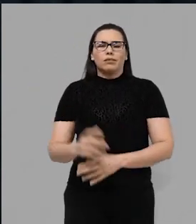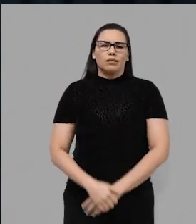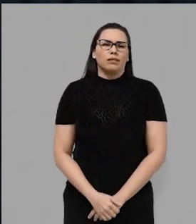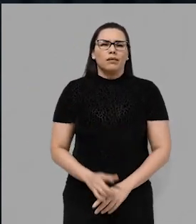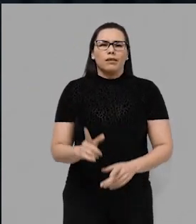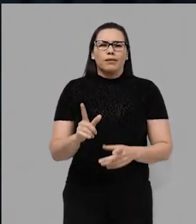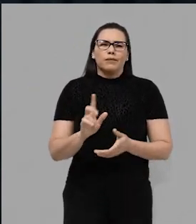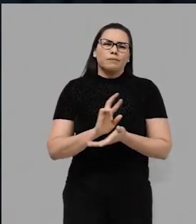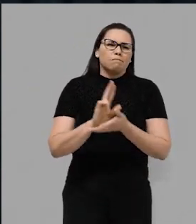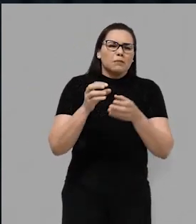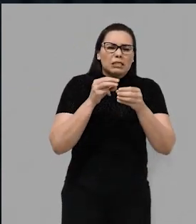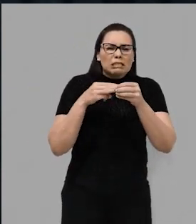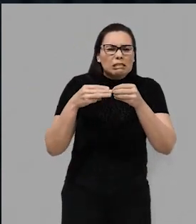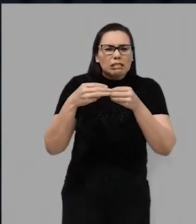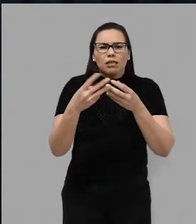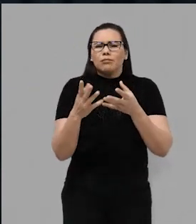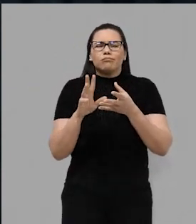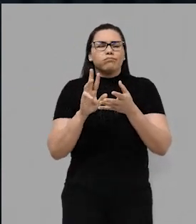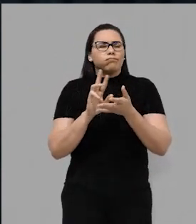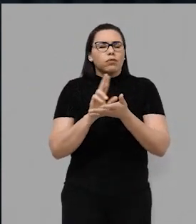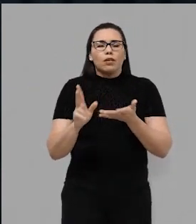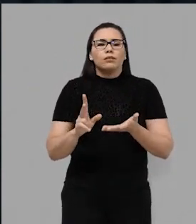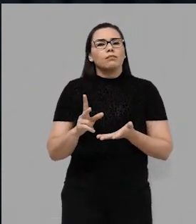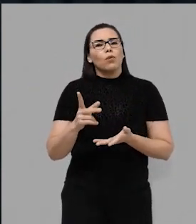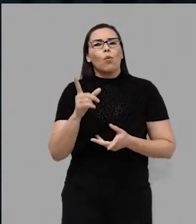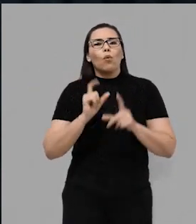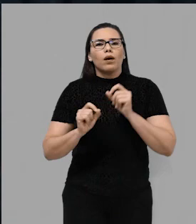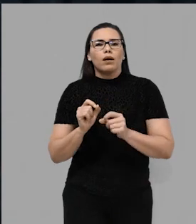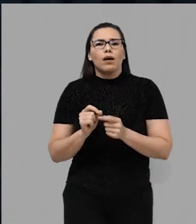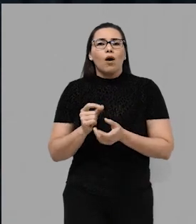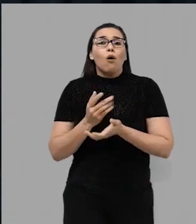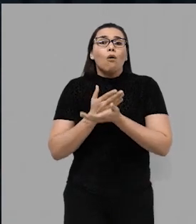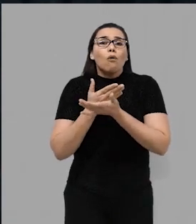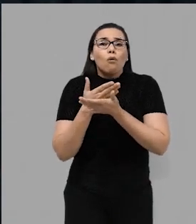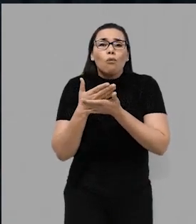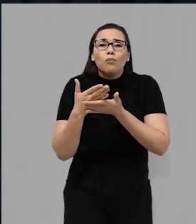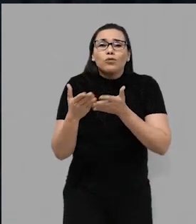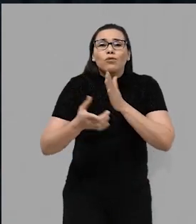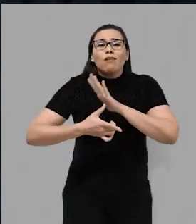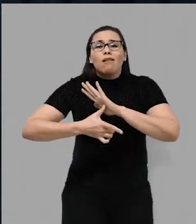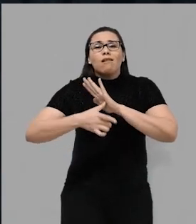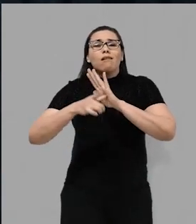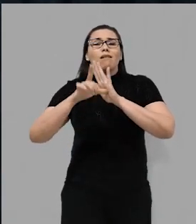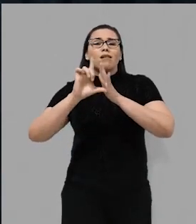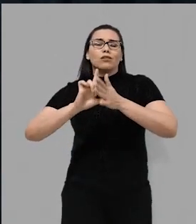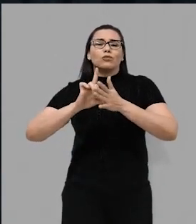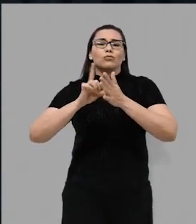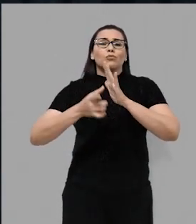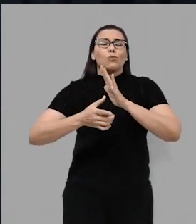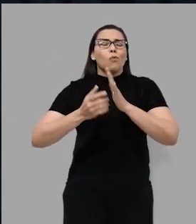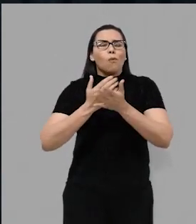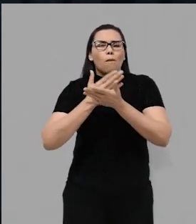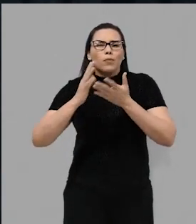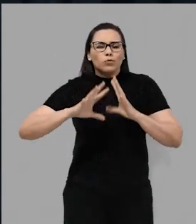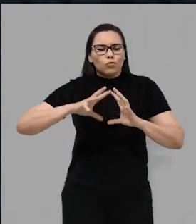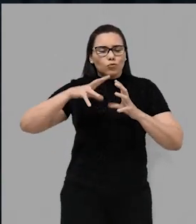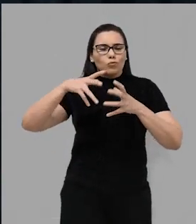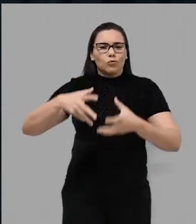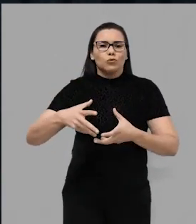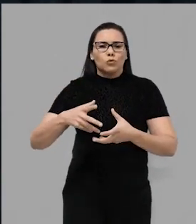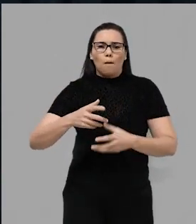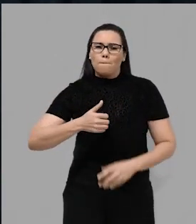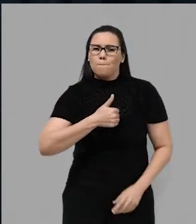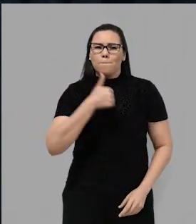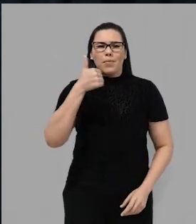nós descendemos de um indivíduo. No início do planeta, o primeiro ser vivo, ele